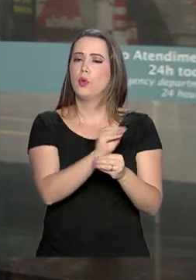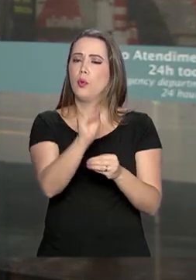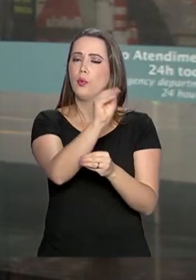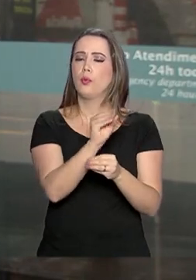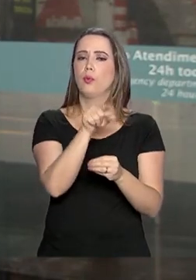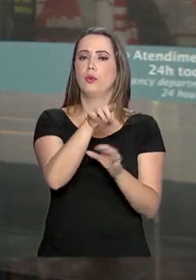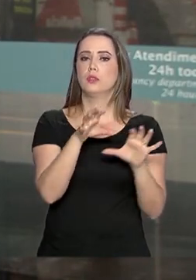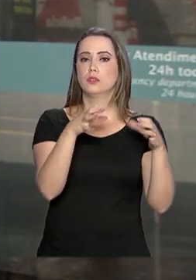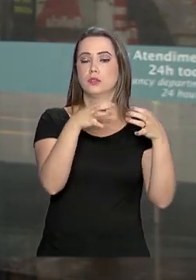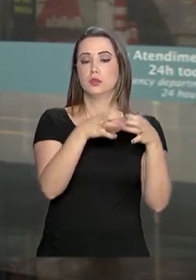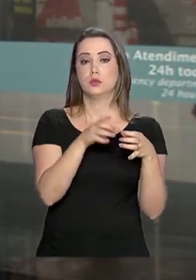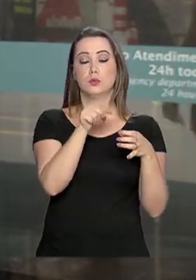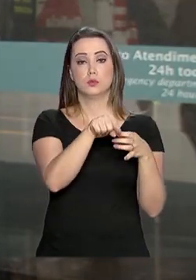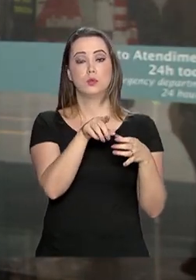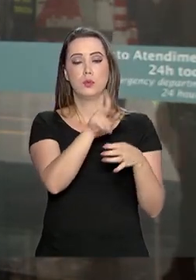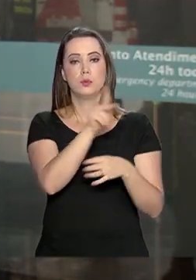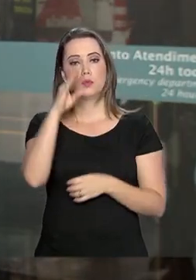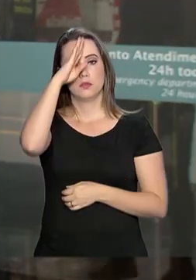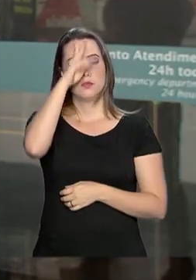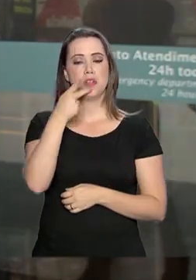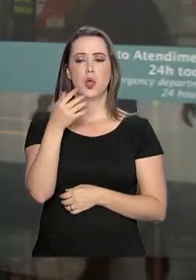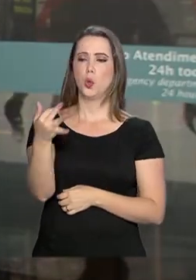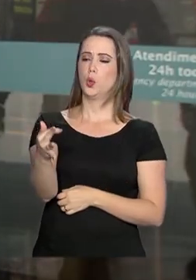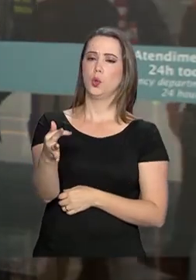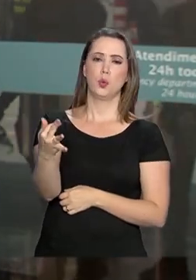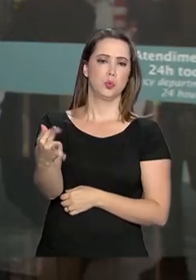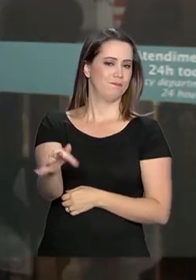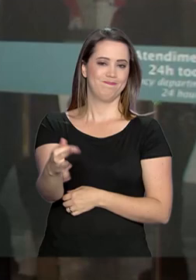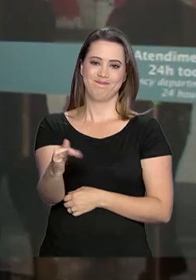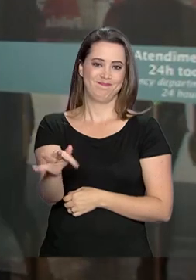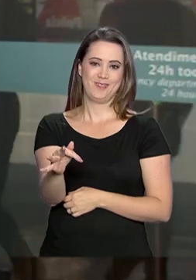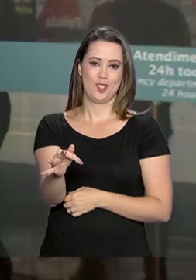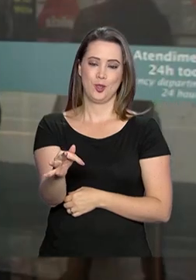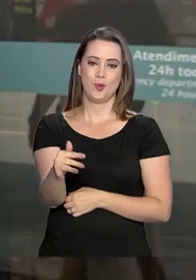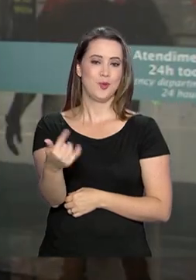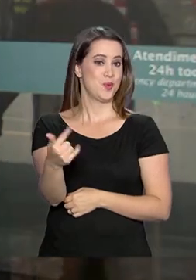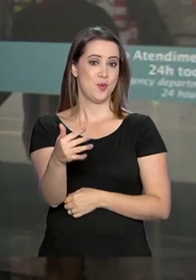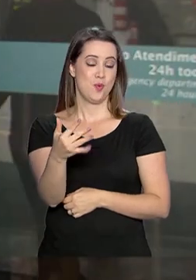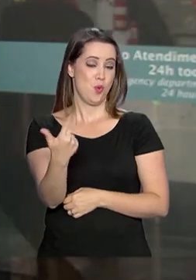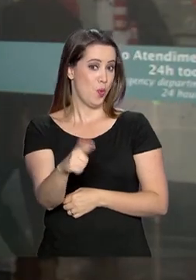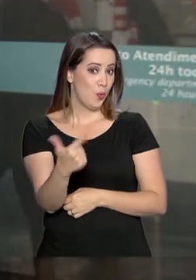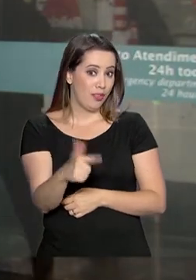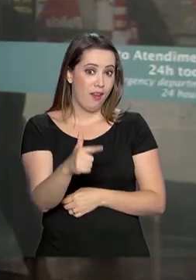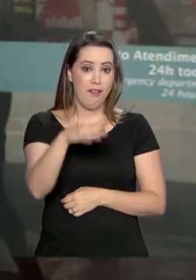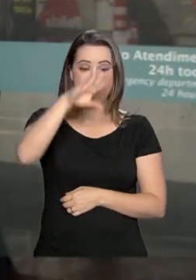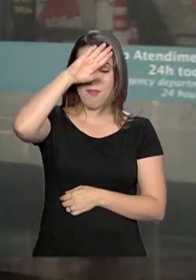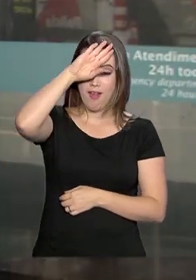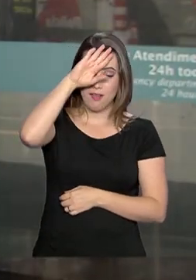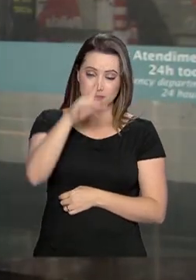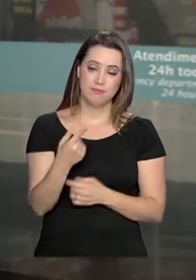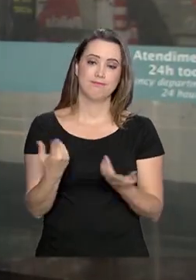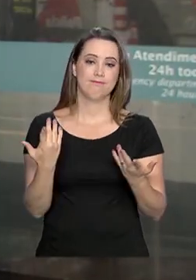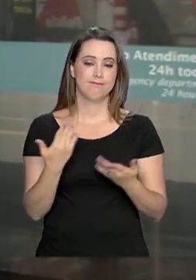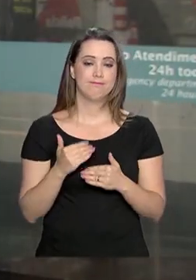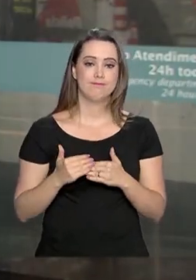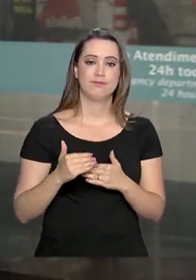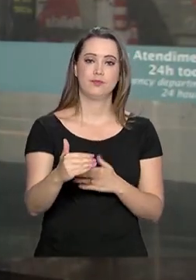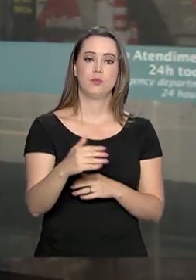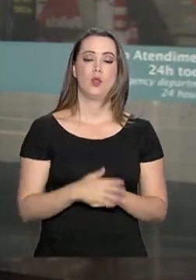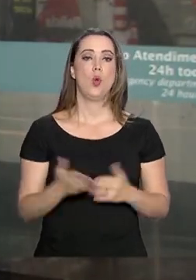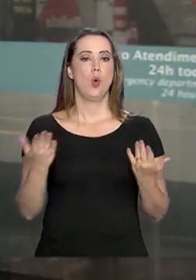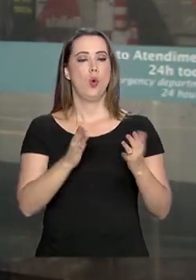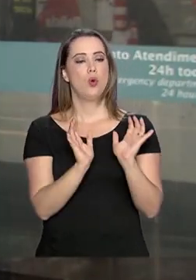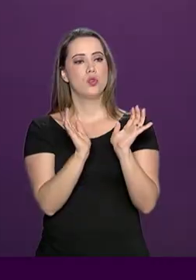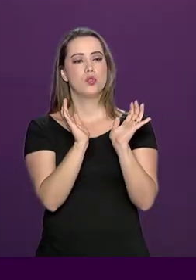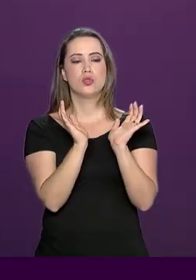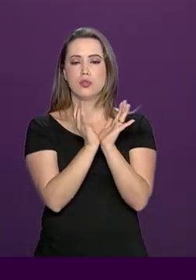que ele permanece estável, sem dor e sem febre. Hoje pela manhã, o presidente utilizou as redes sociais para